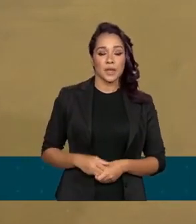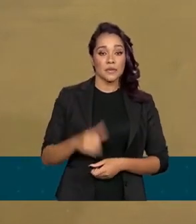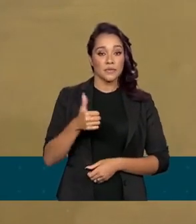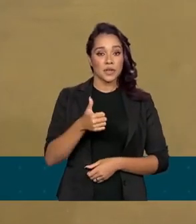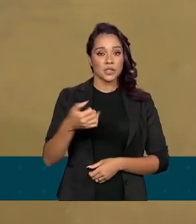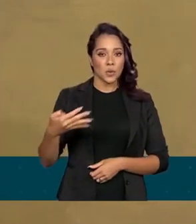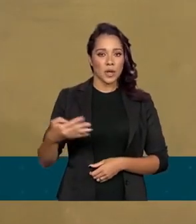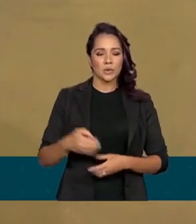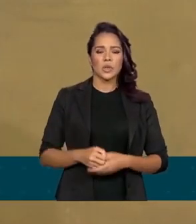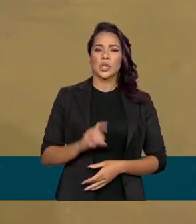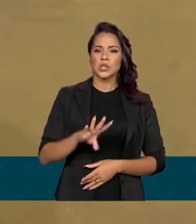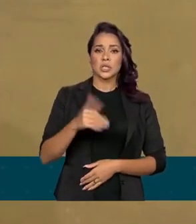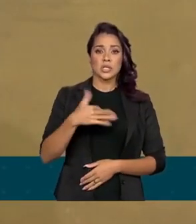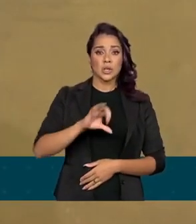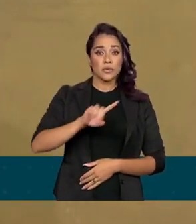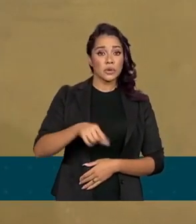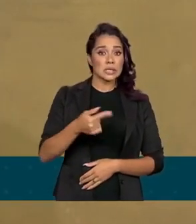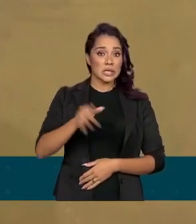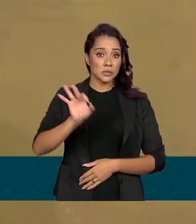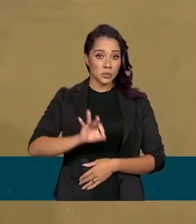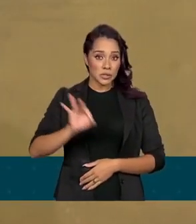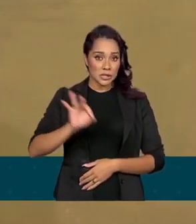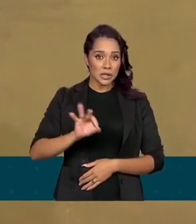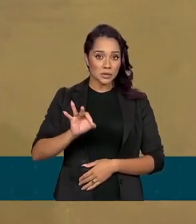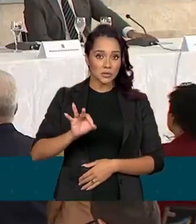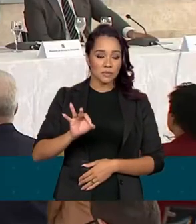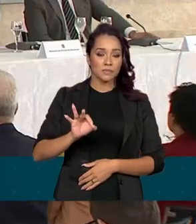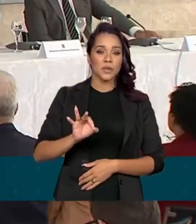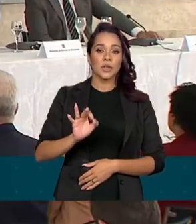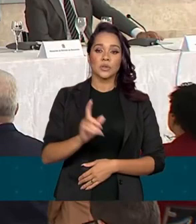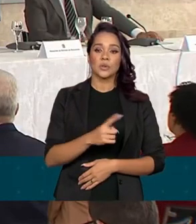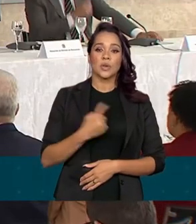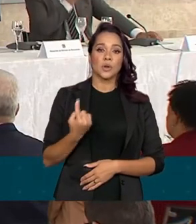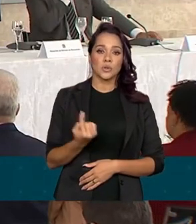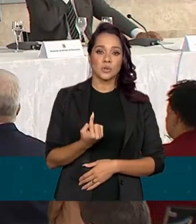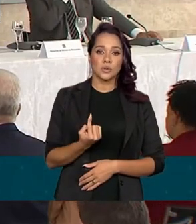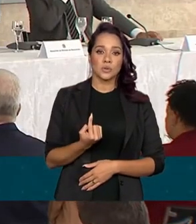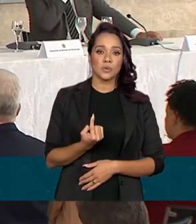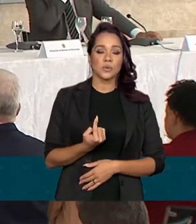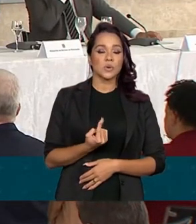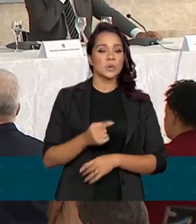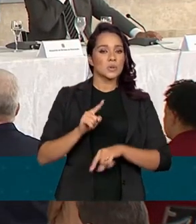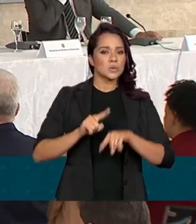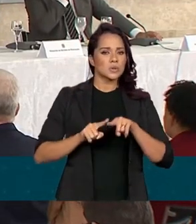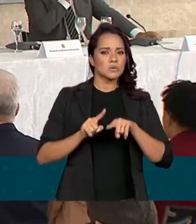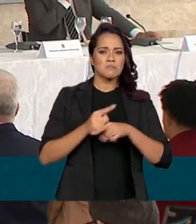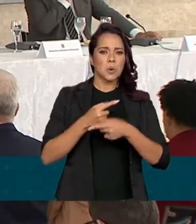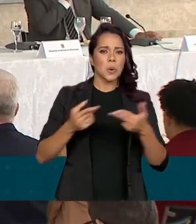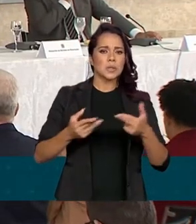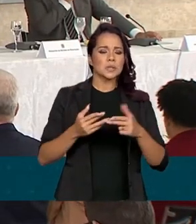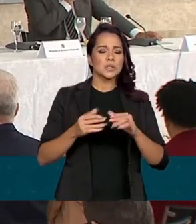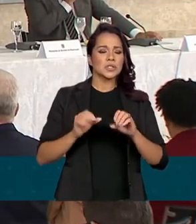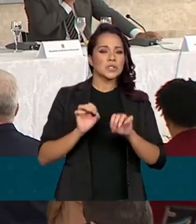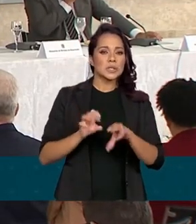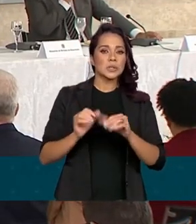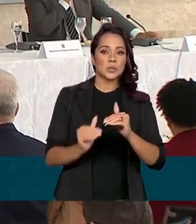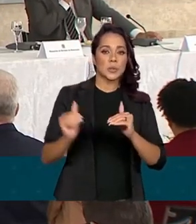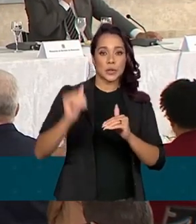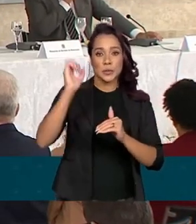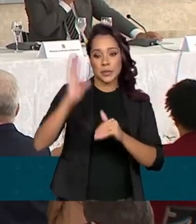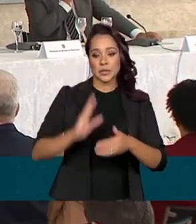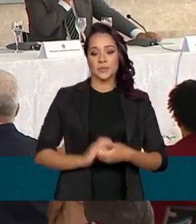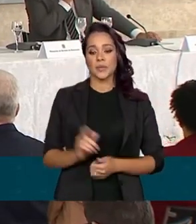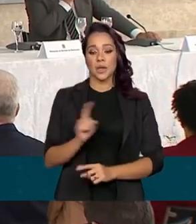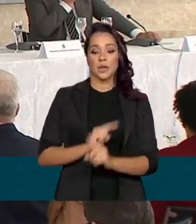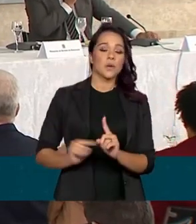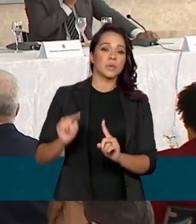apenas 19,7% nos nossos equipamentos de ensino superior no Brasil. E a